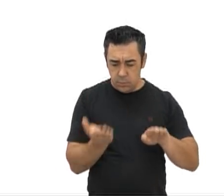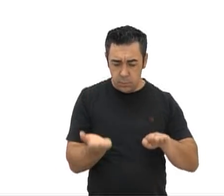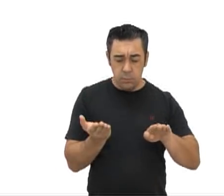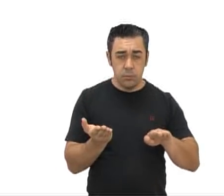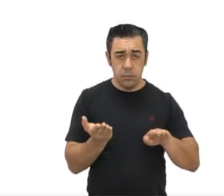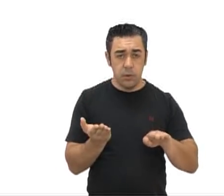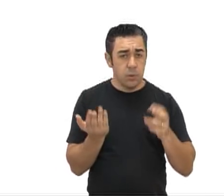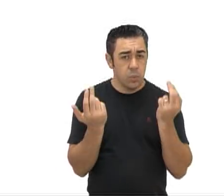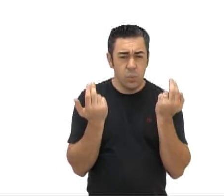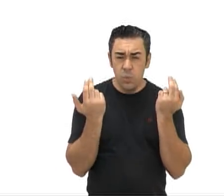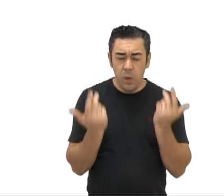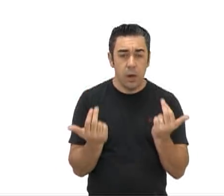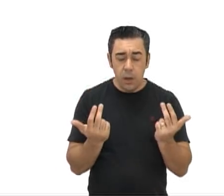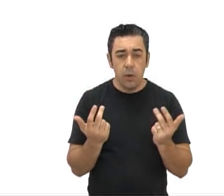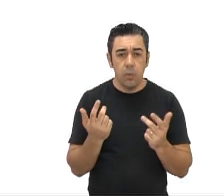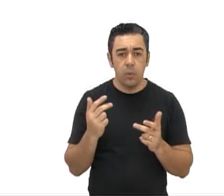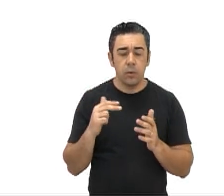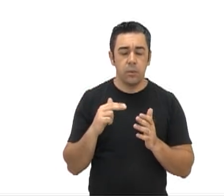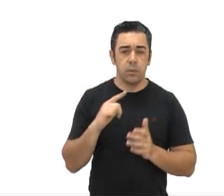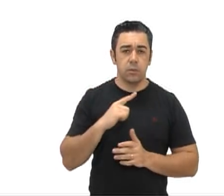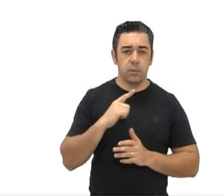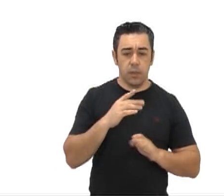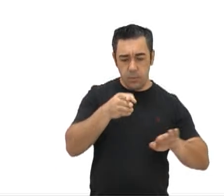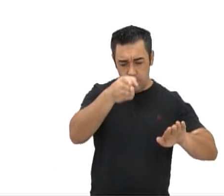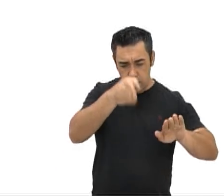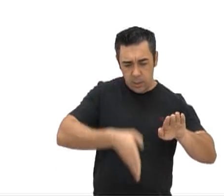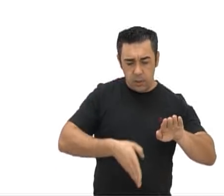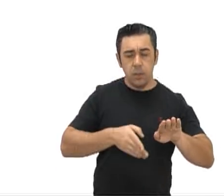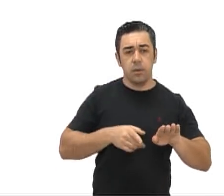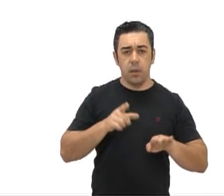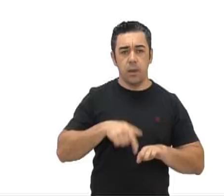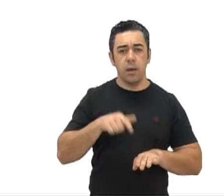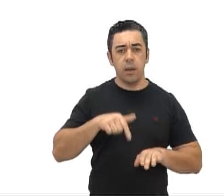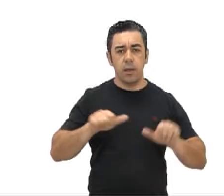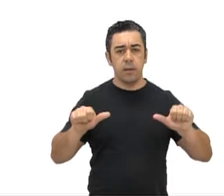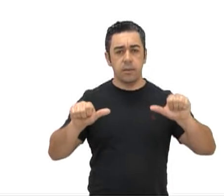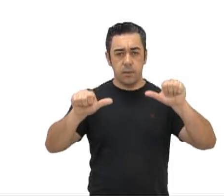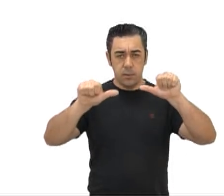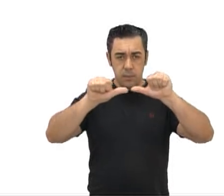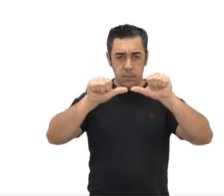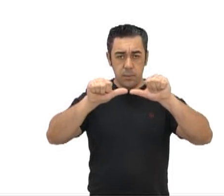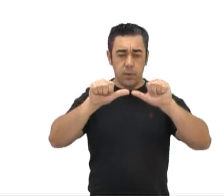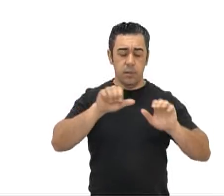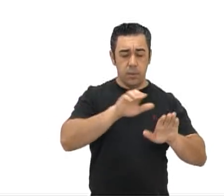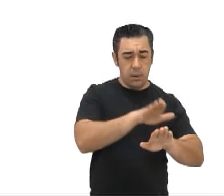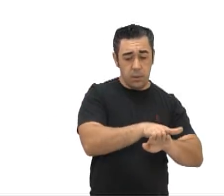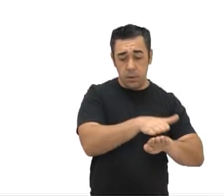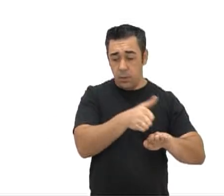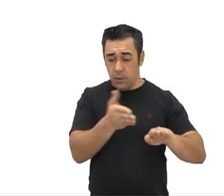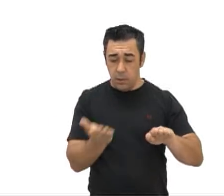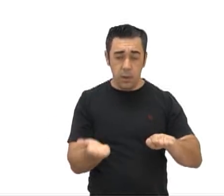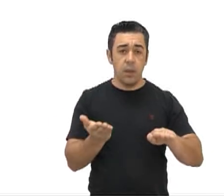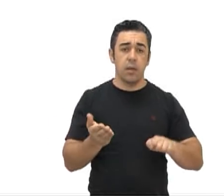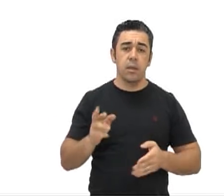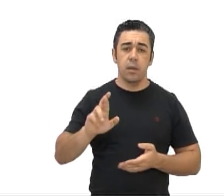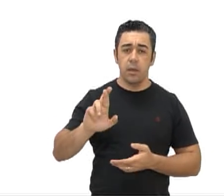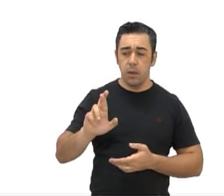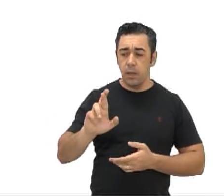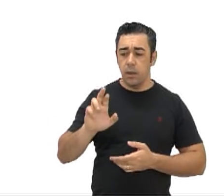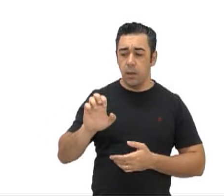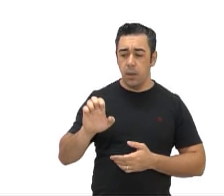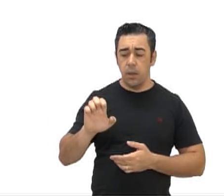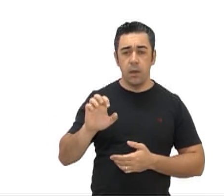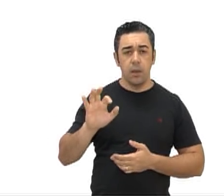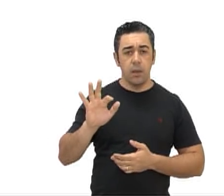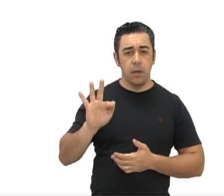reflexo se dá em relação a uma linha que dizemos que a simetria de reflexão, e a linha é seu